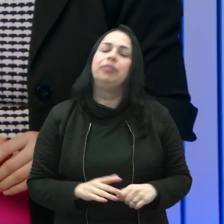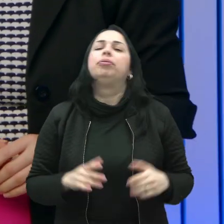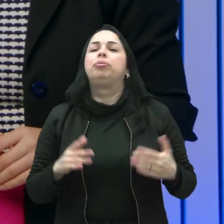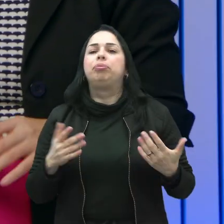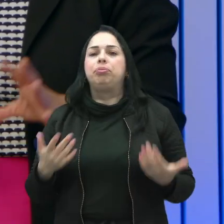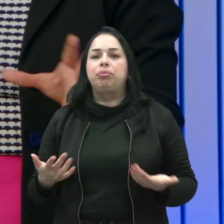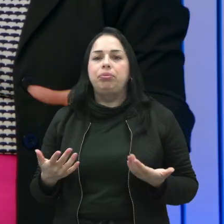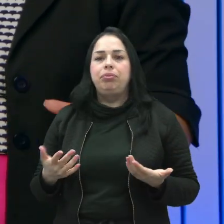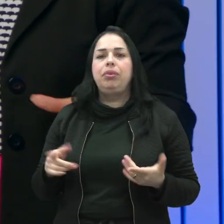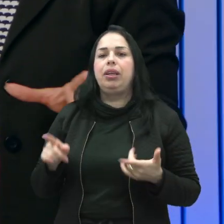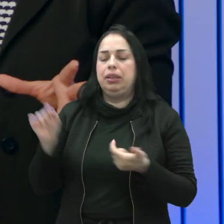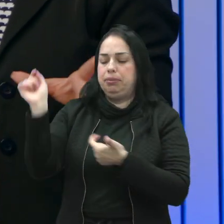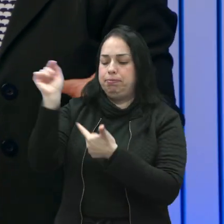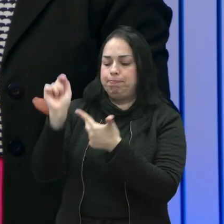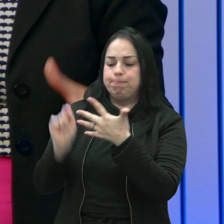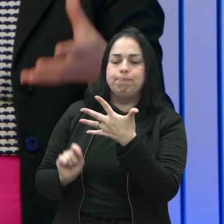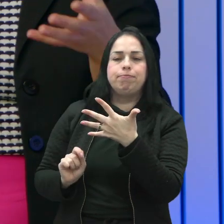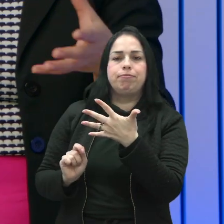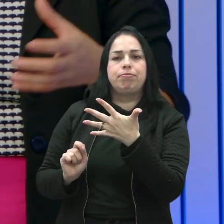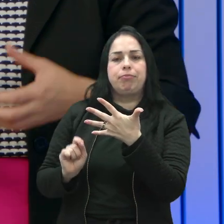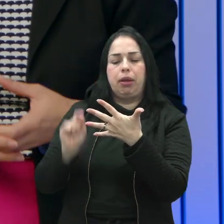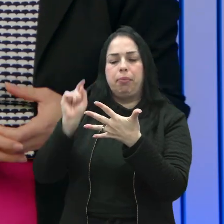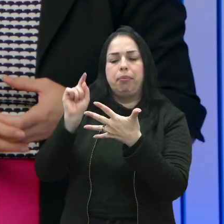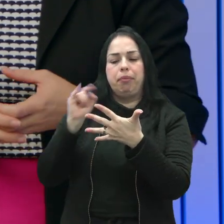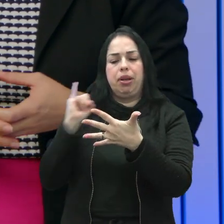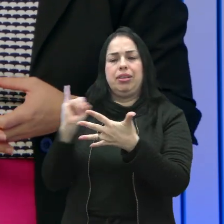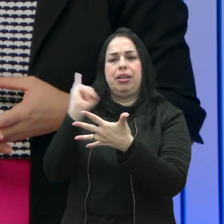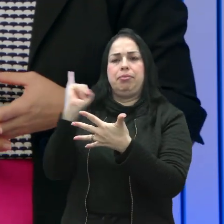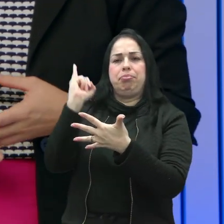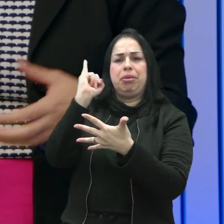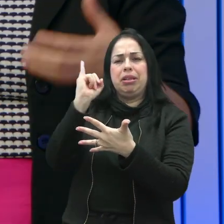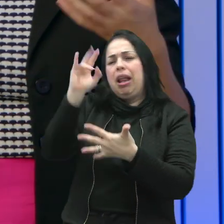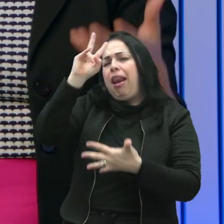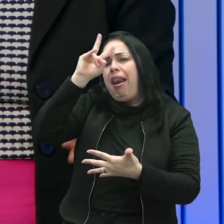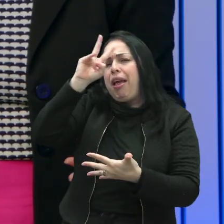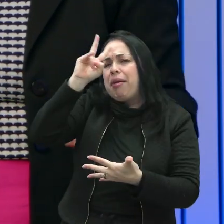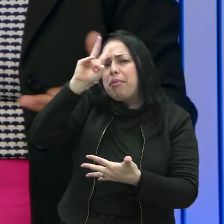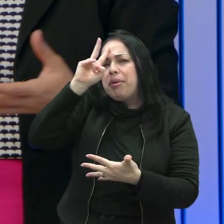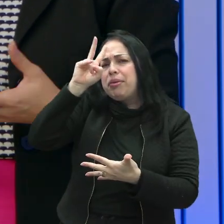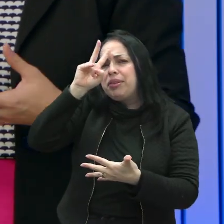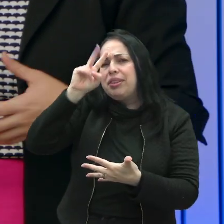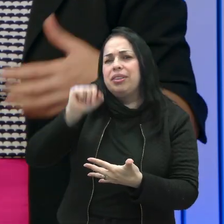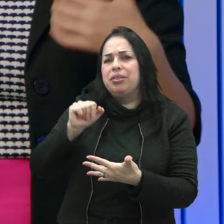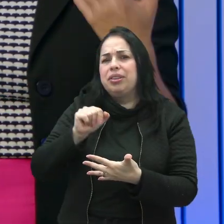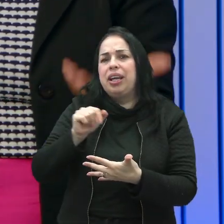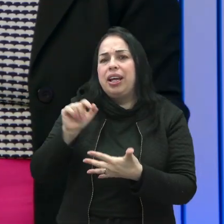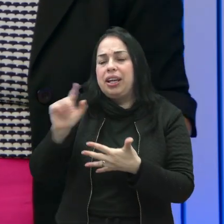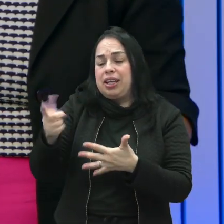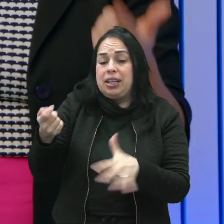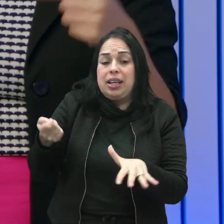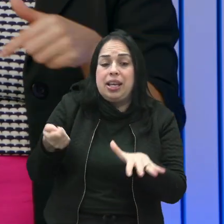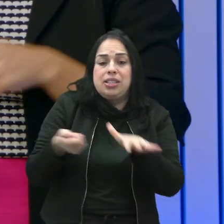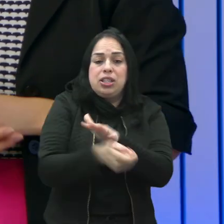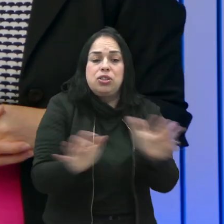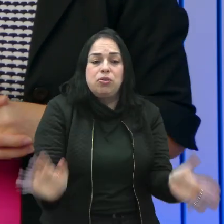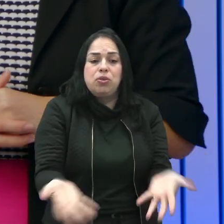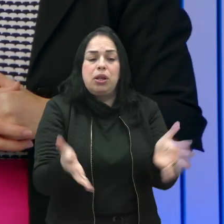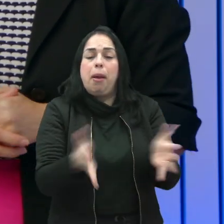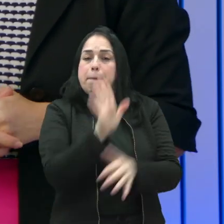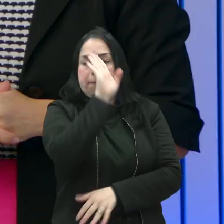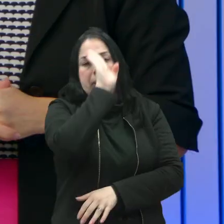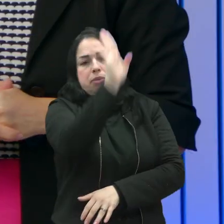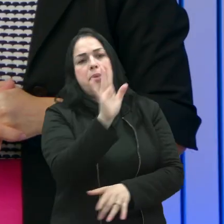também, né? São muitas as coisas, né? E eu acho que é importante a gente reforçar aqui a questão dos incentivos, principalmente para